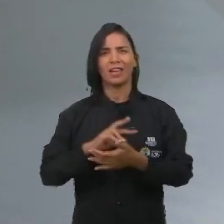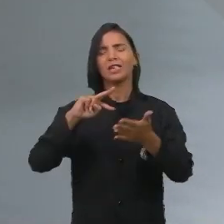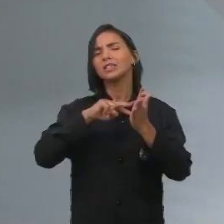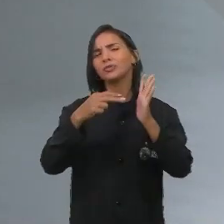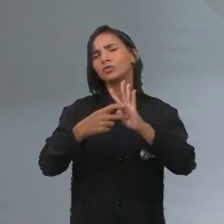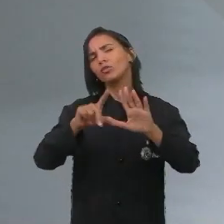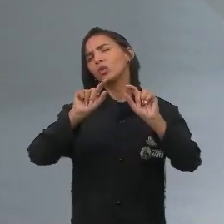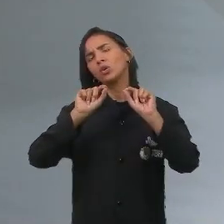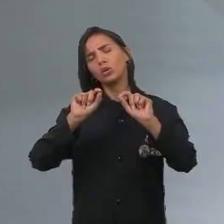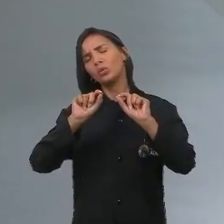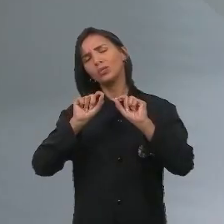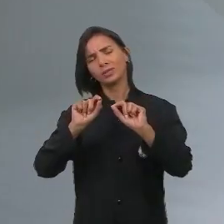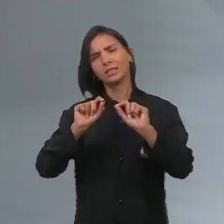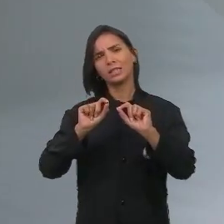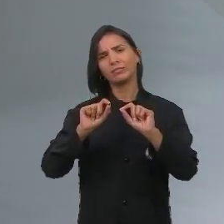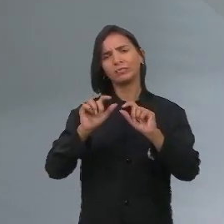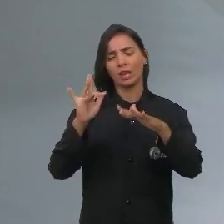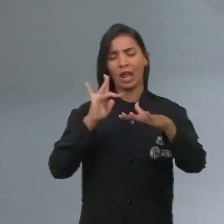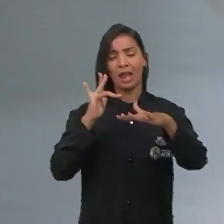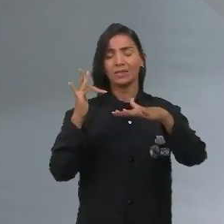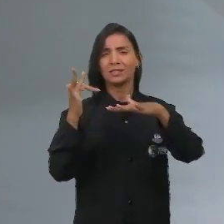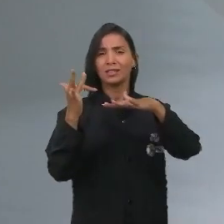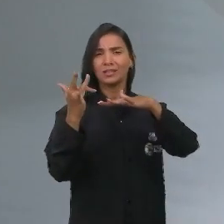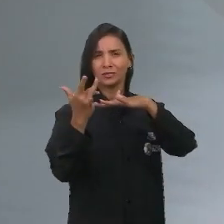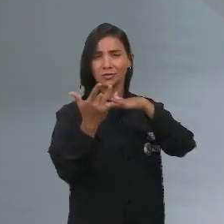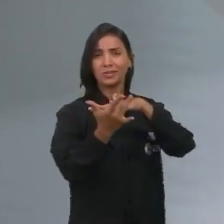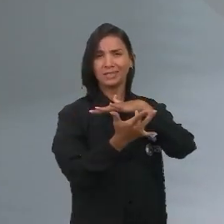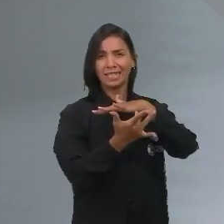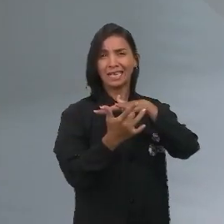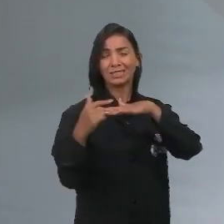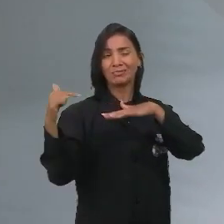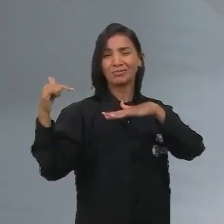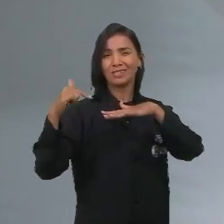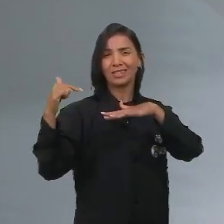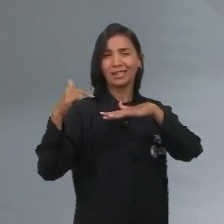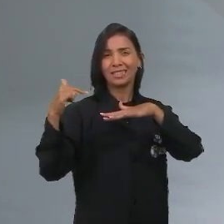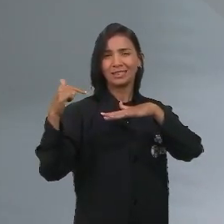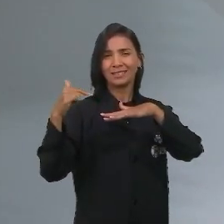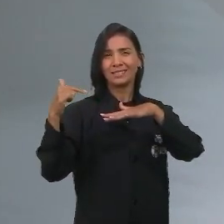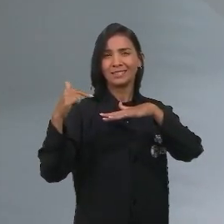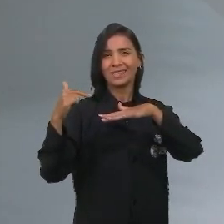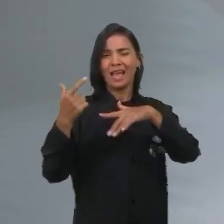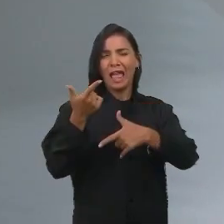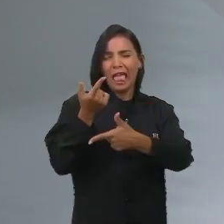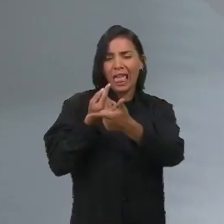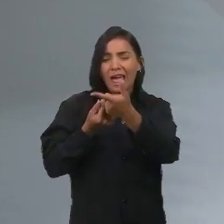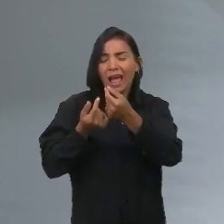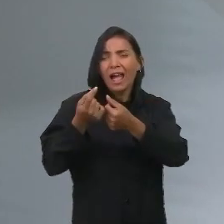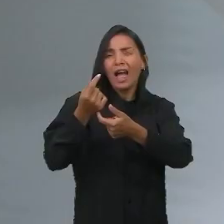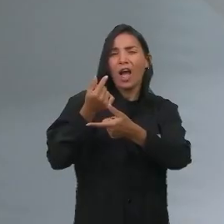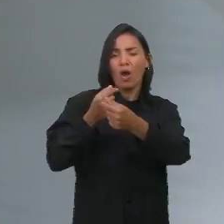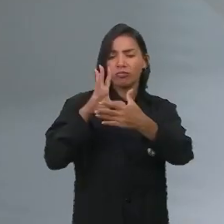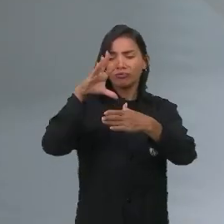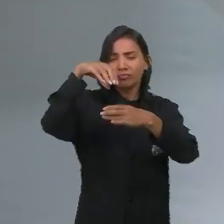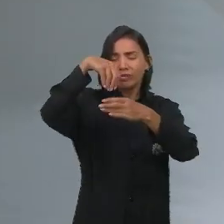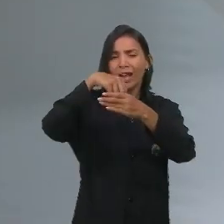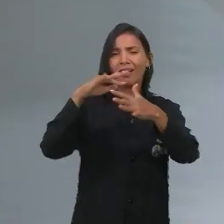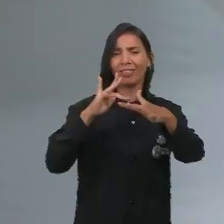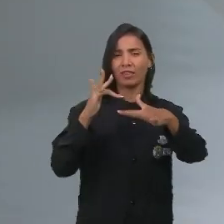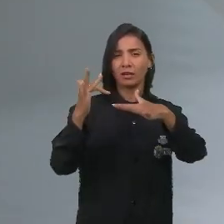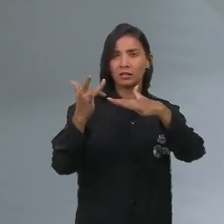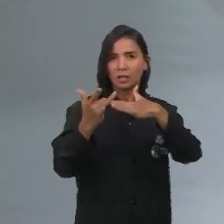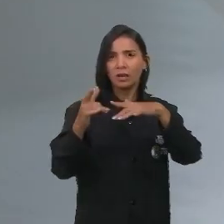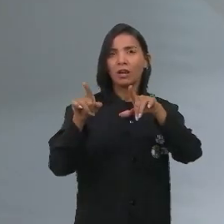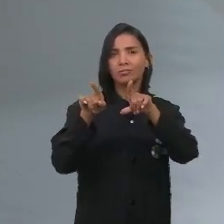seja, através das redes sociais, além, de toda essa comercialização que eu comentava anteriormente